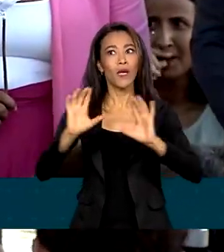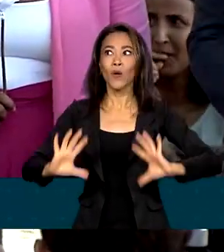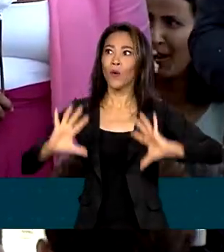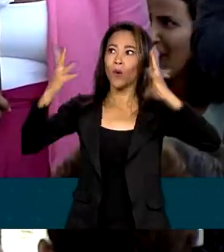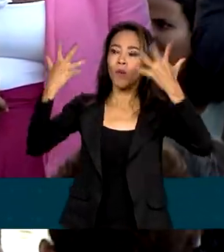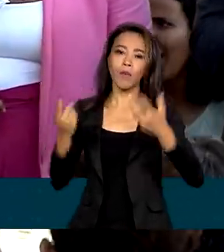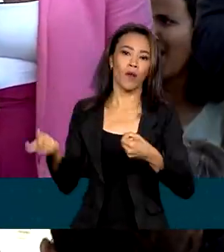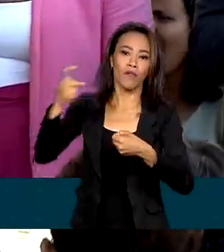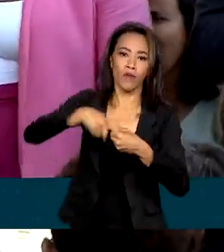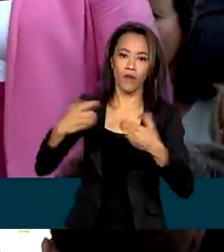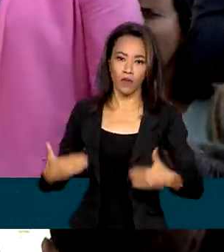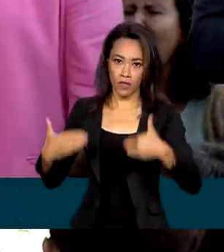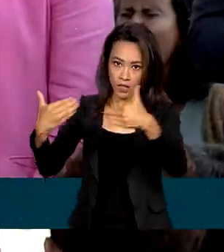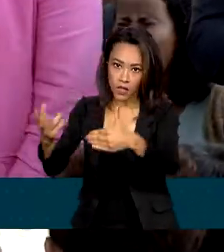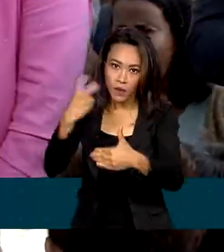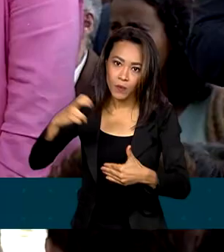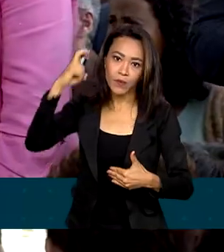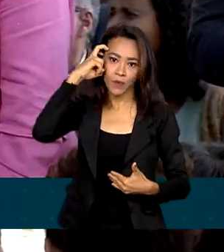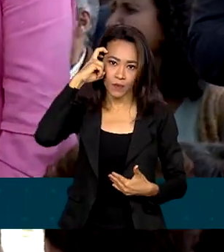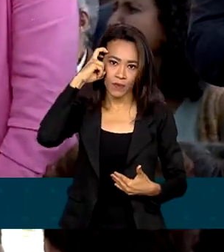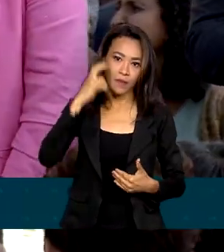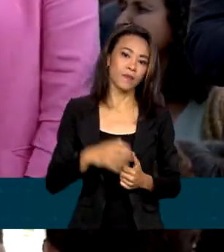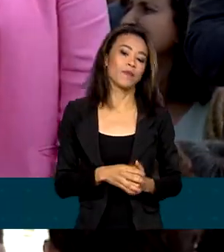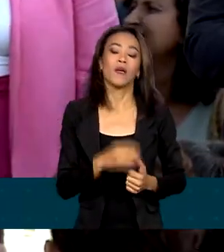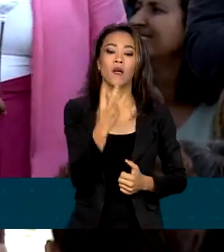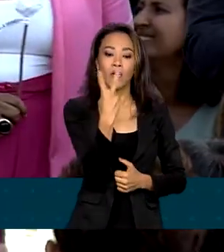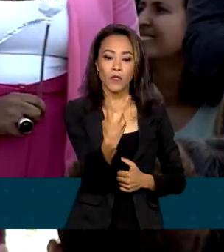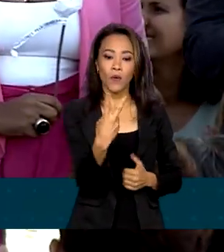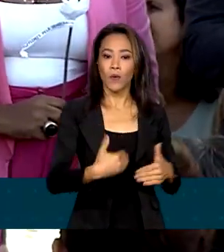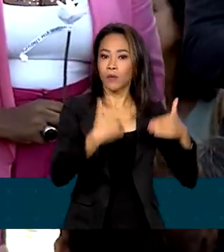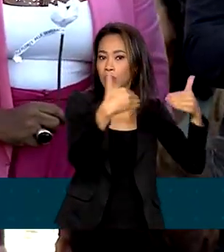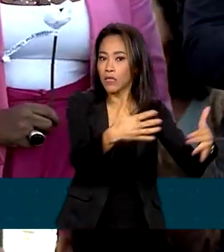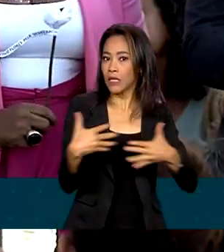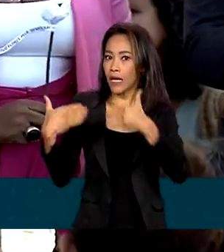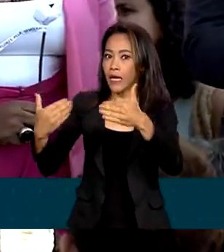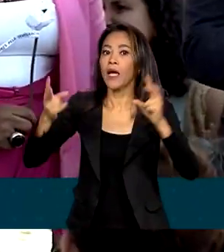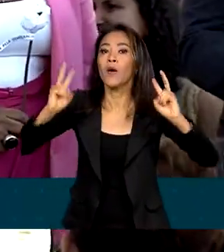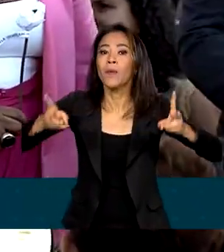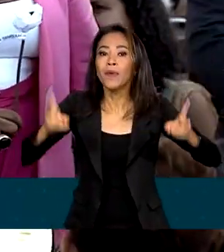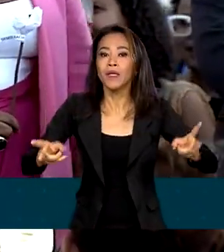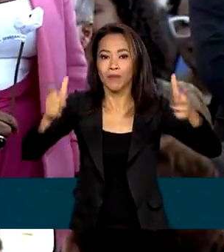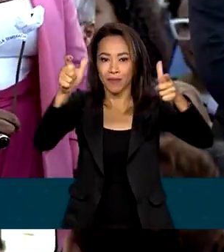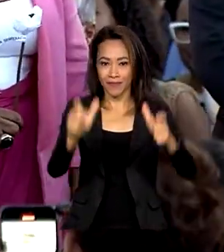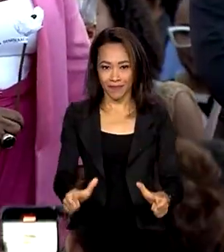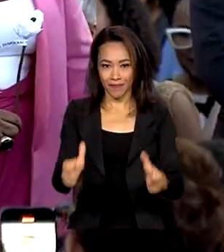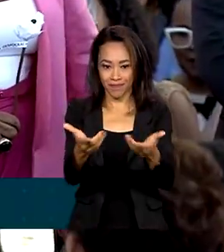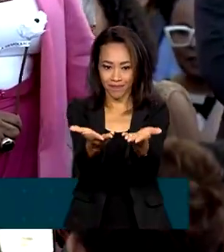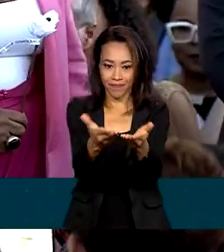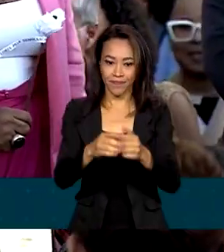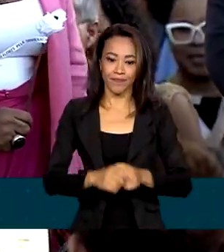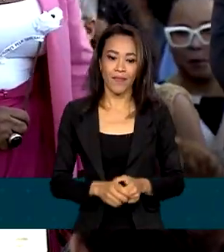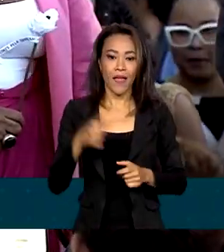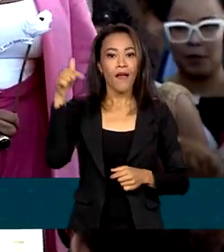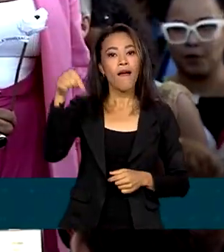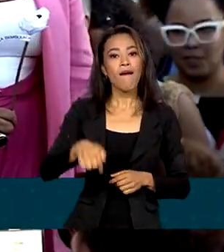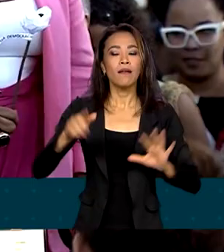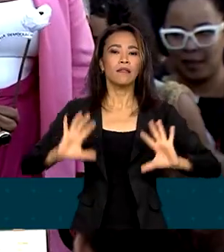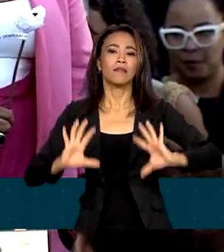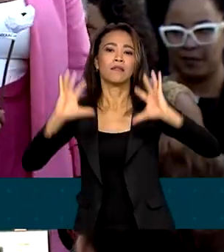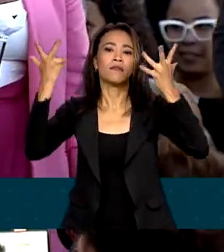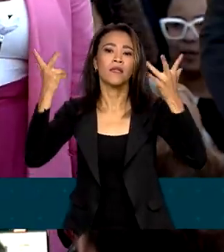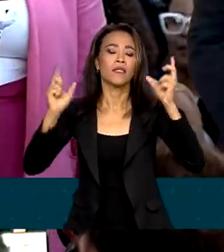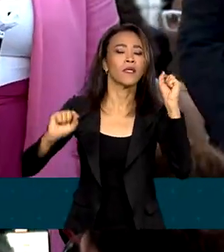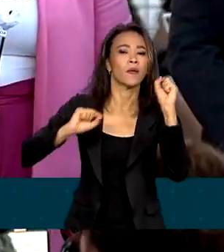Ministério da Cultura. As duas pastas compartilham o mesmo prédio. Essa festa aqui é a festa